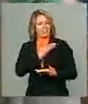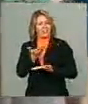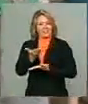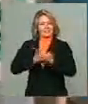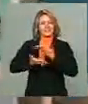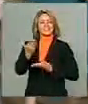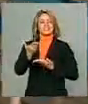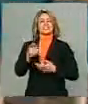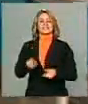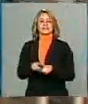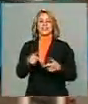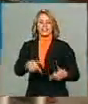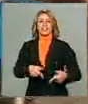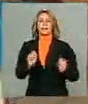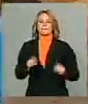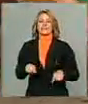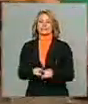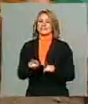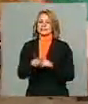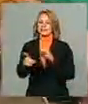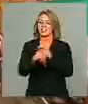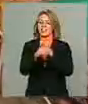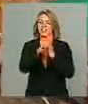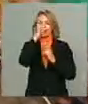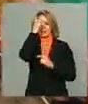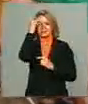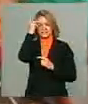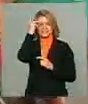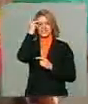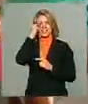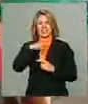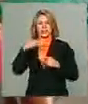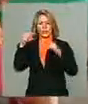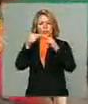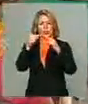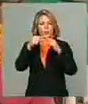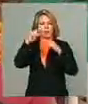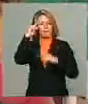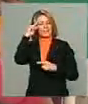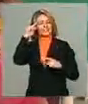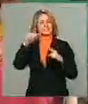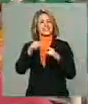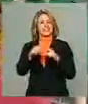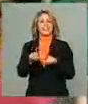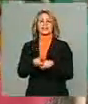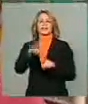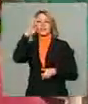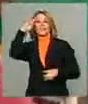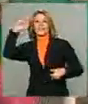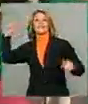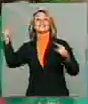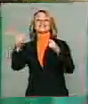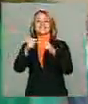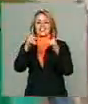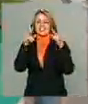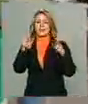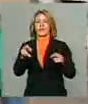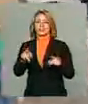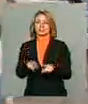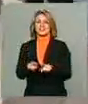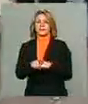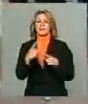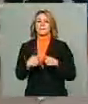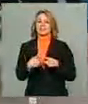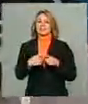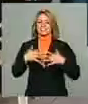amizade aqui é possível encontrar pessoas com os mesmos ideais e com sonhos idênticos por isso